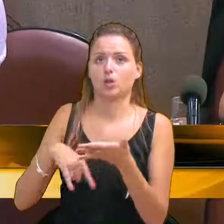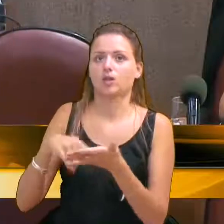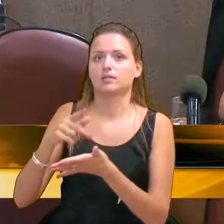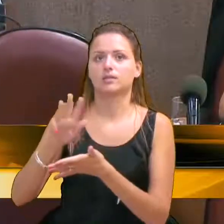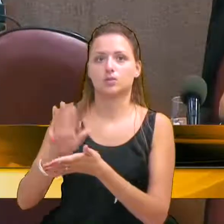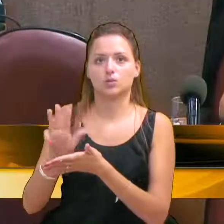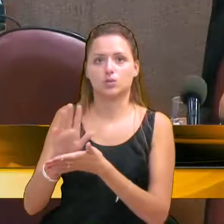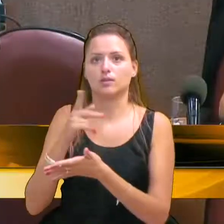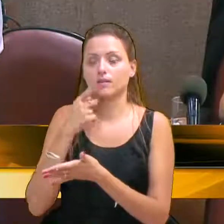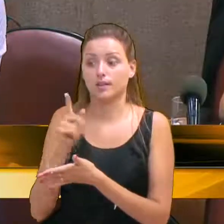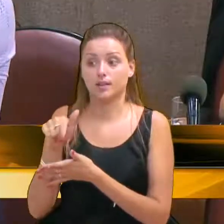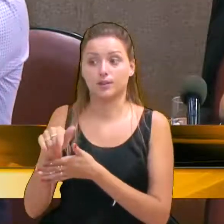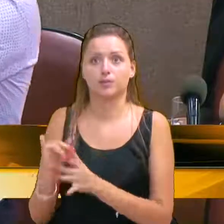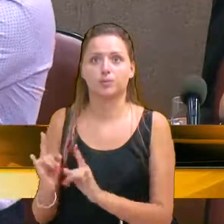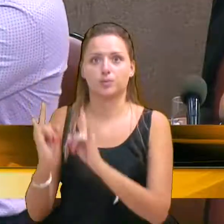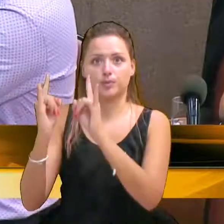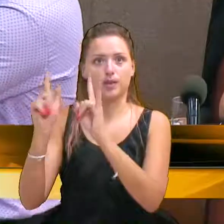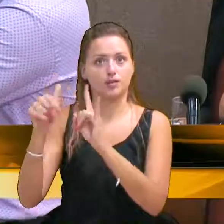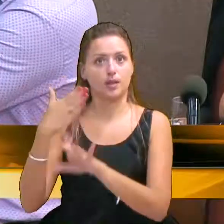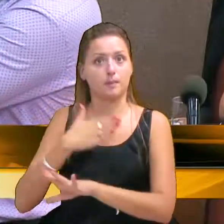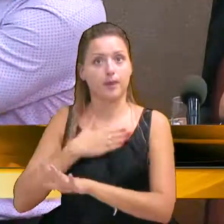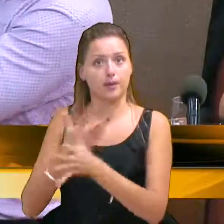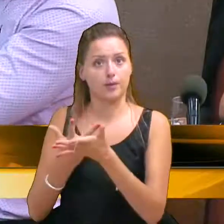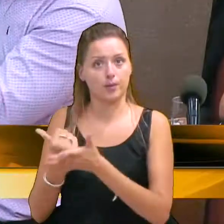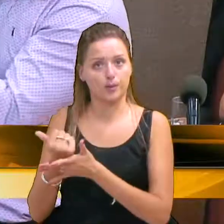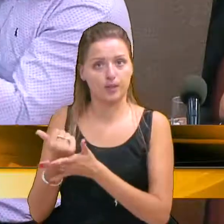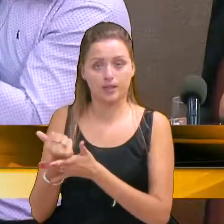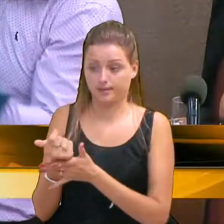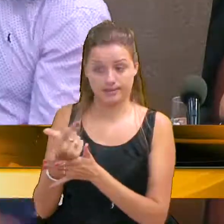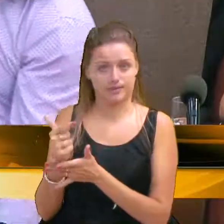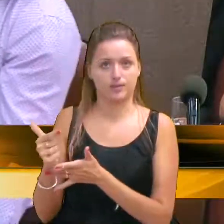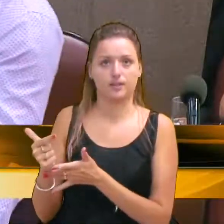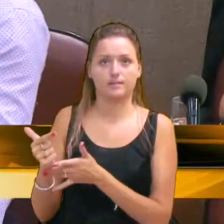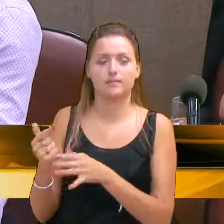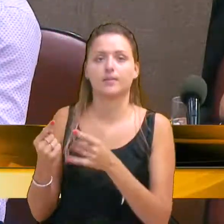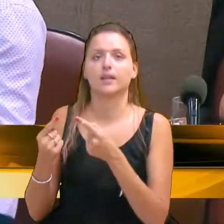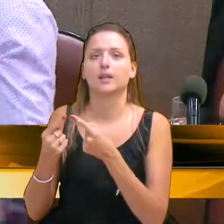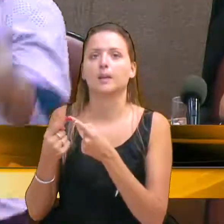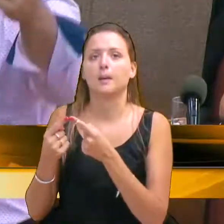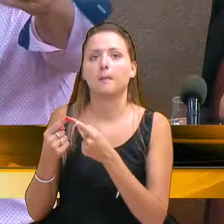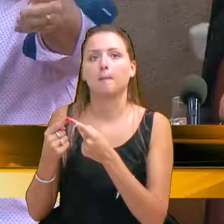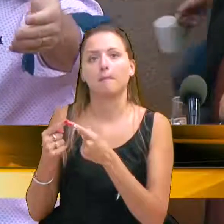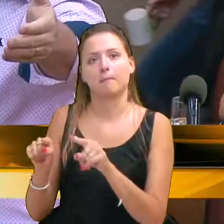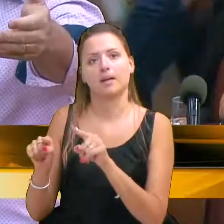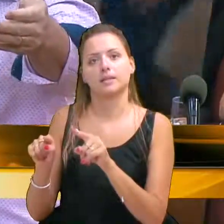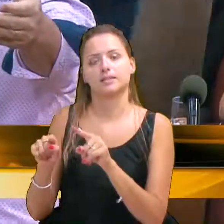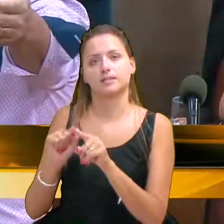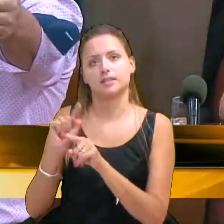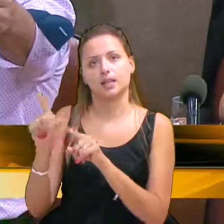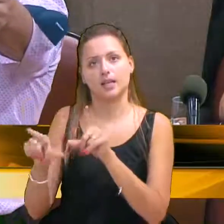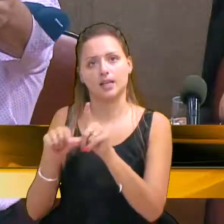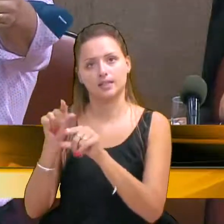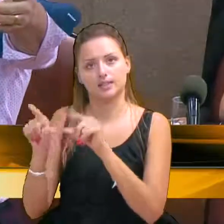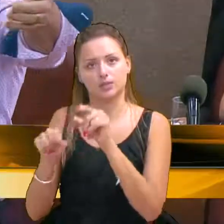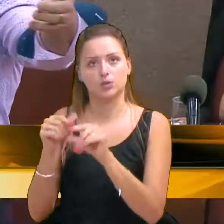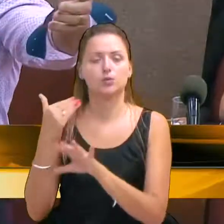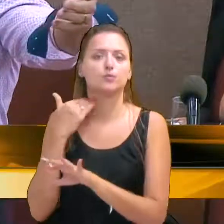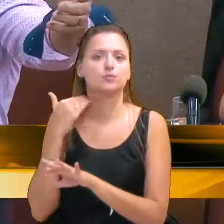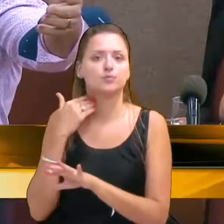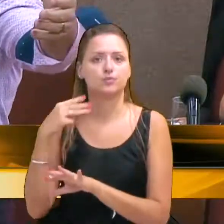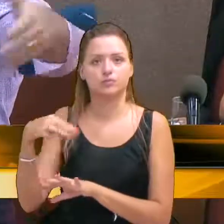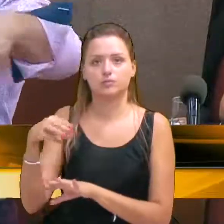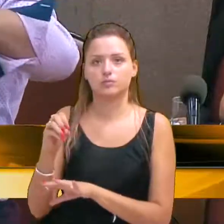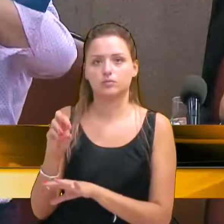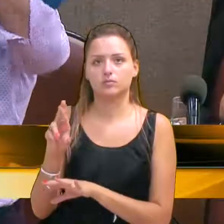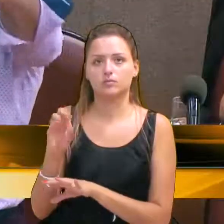realmente dizendo, olha, o apartamento é meu, comprei, está aqui a minha assinatura. Mas a decisão, inclusive, do juiz Sérgio